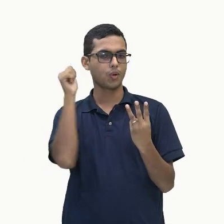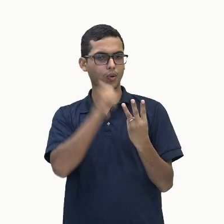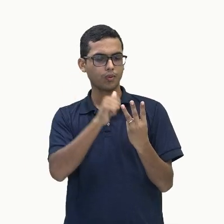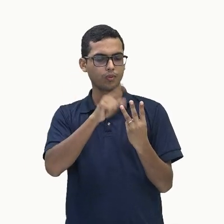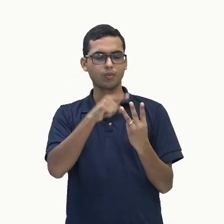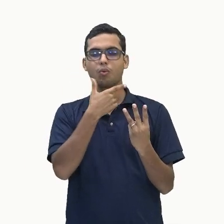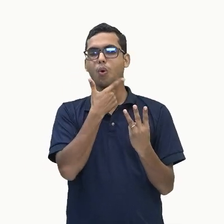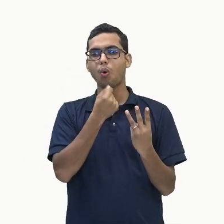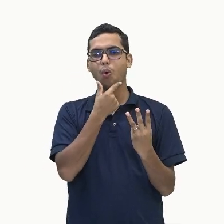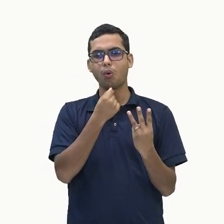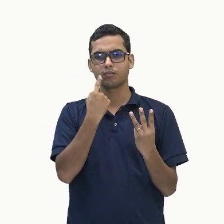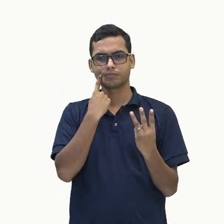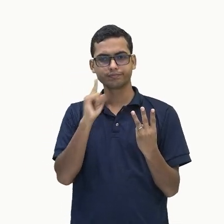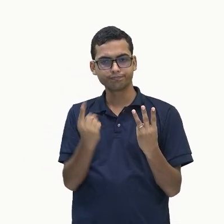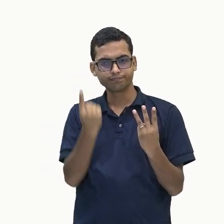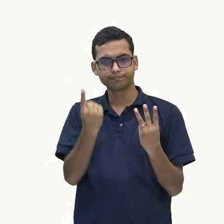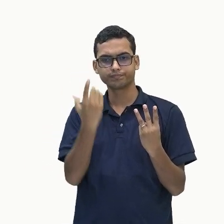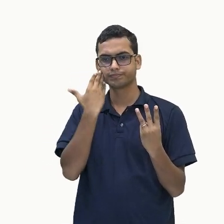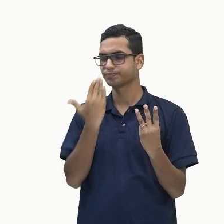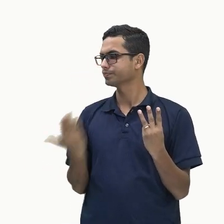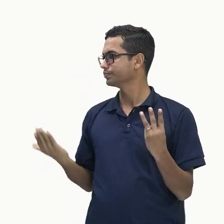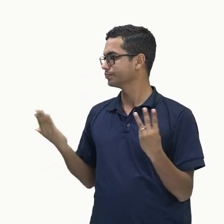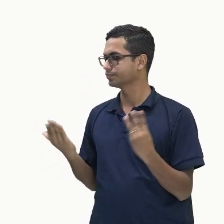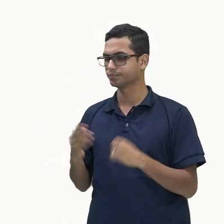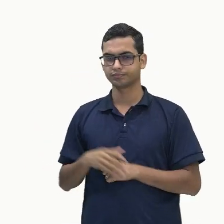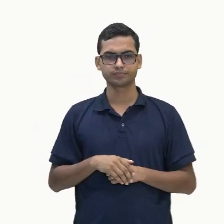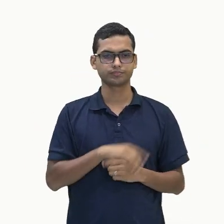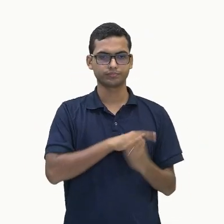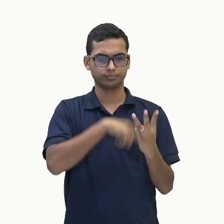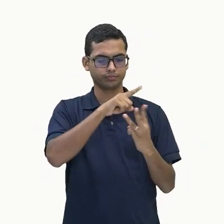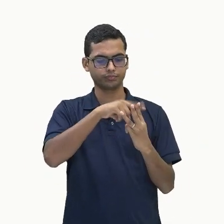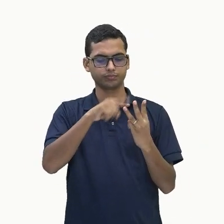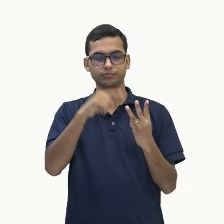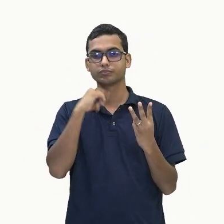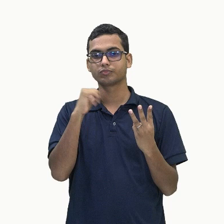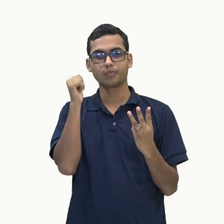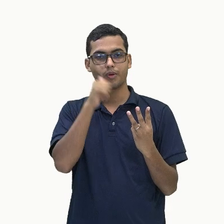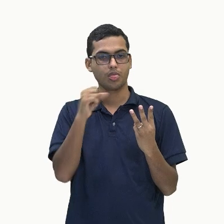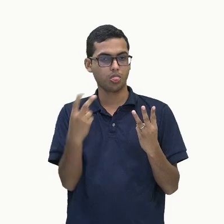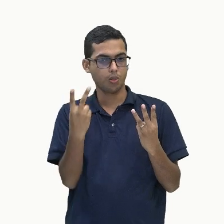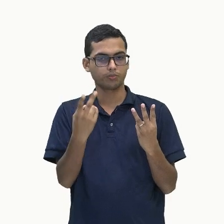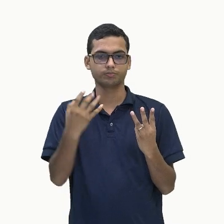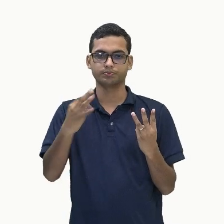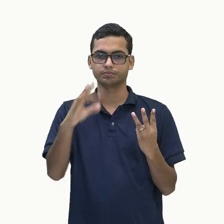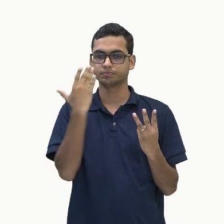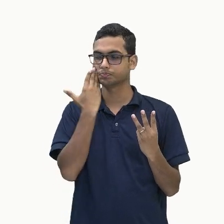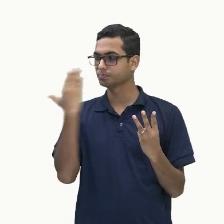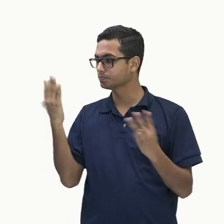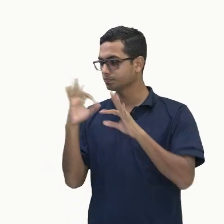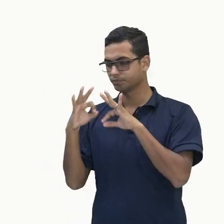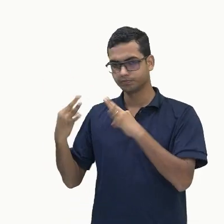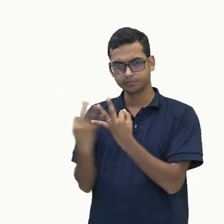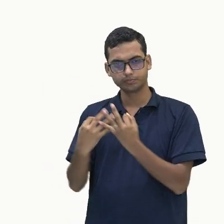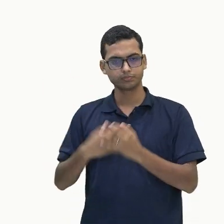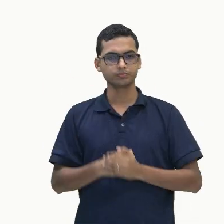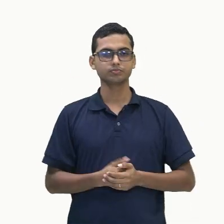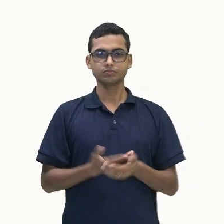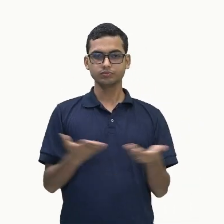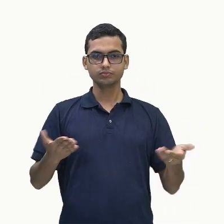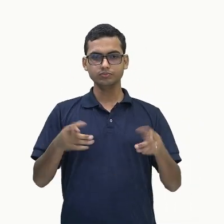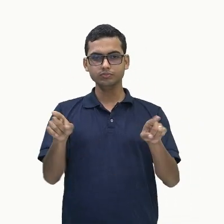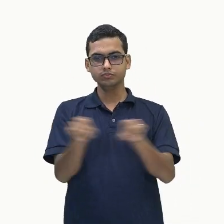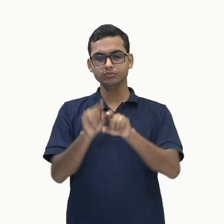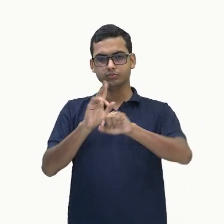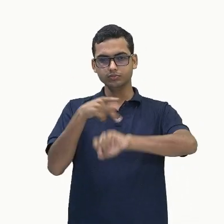um menino. Então, a gente consegue identificar aí a sequência, né, o grau de parentesco entre os indivíduos. Aqui nós temos